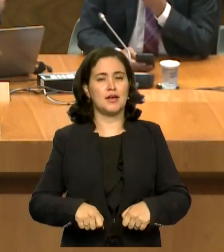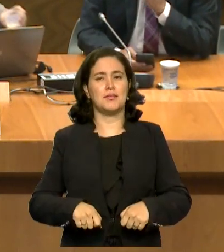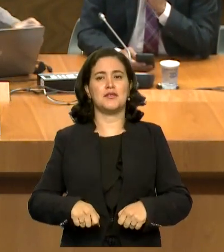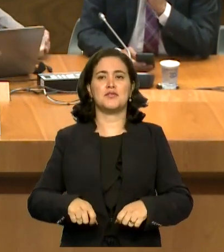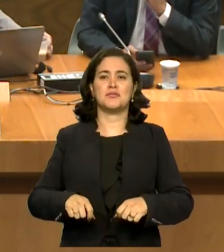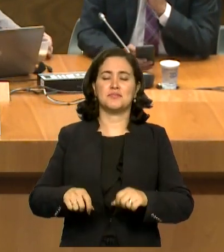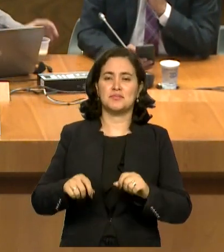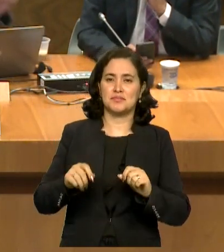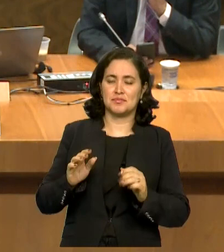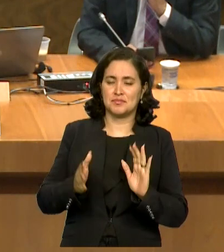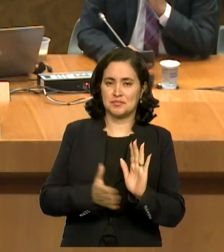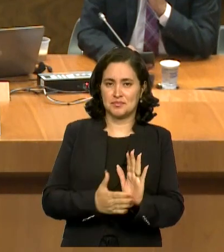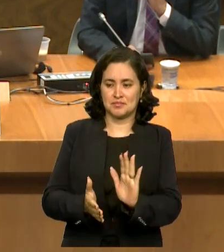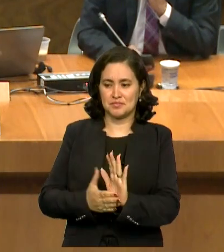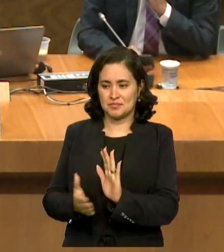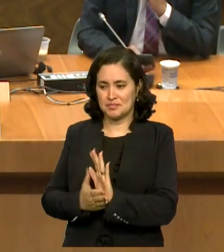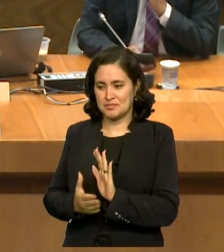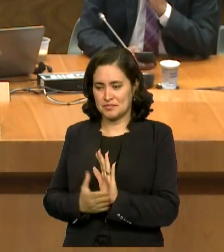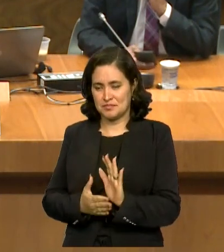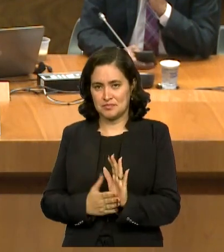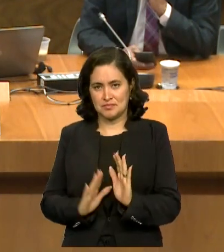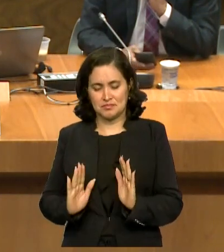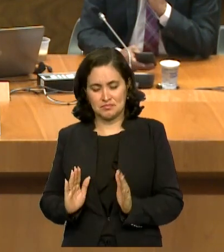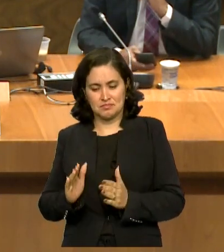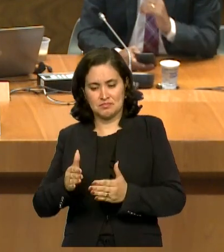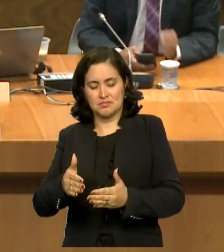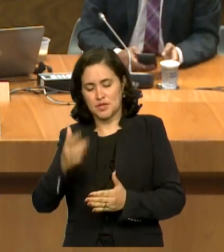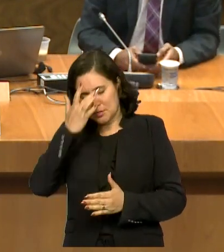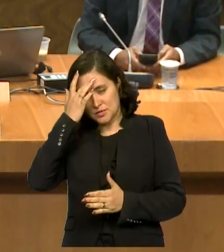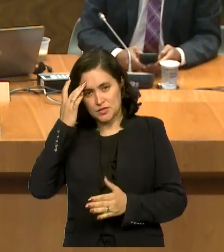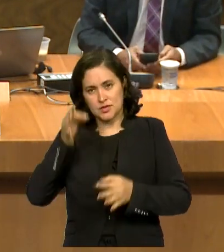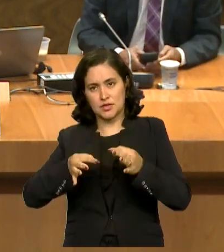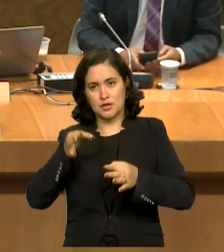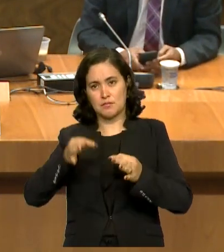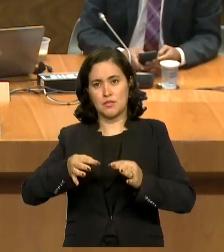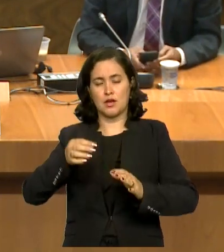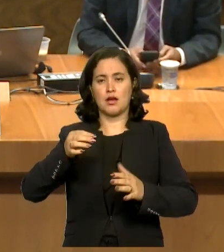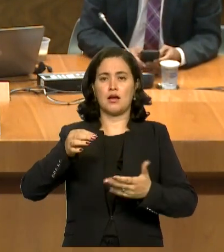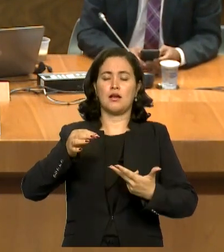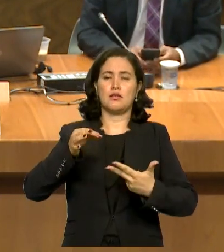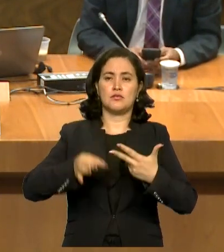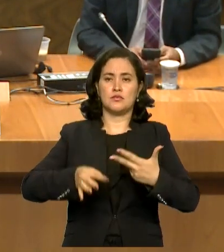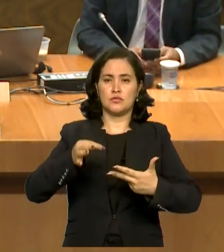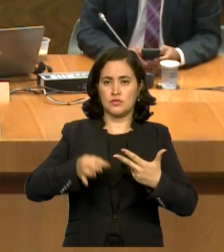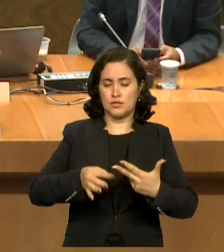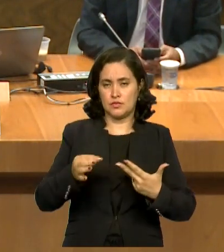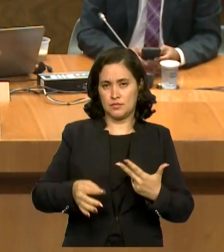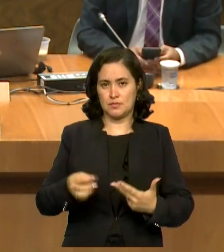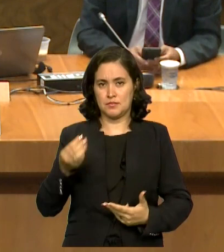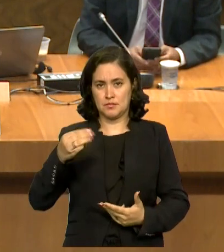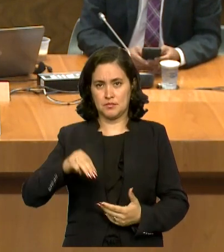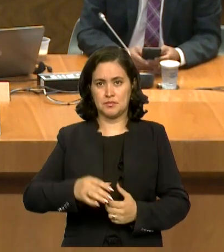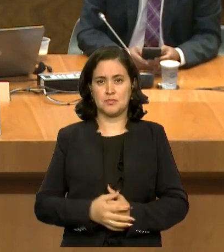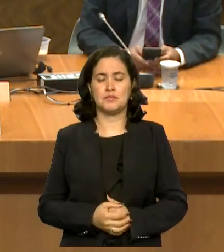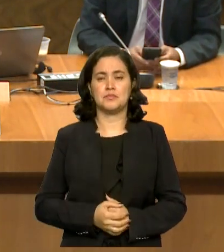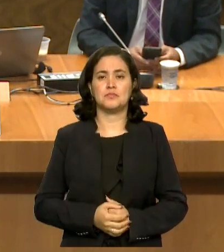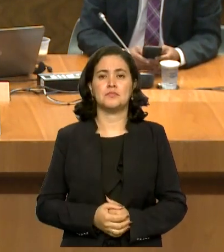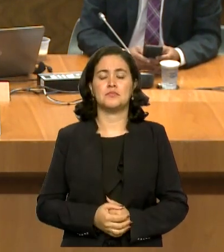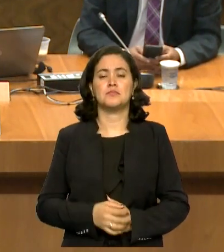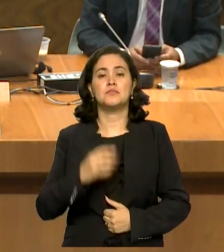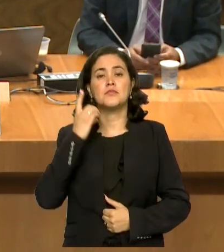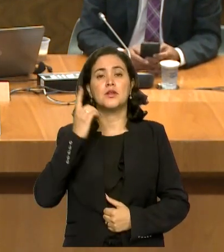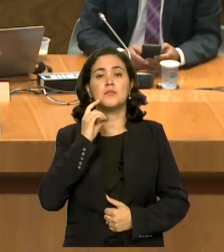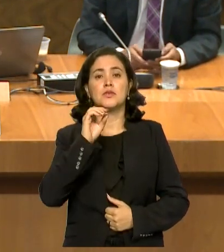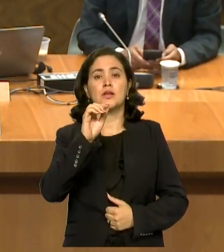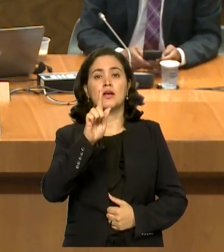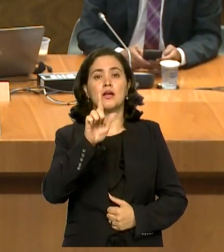apresentar esse requerimento em prol dos funcionários da Justiça do Maranhão. Deputado Glaubert, também subscreve.